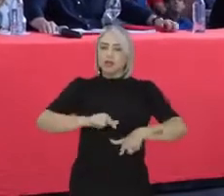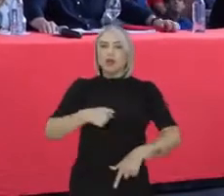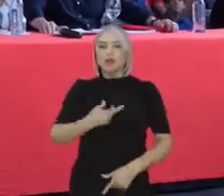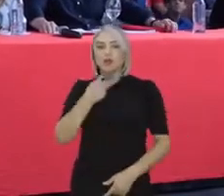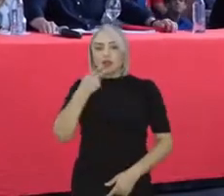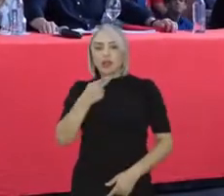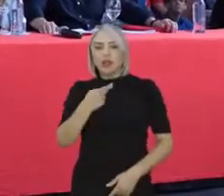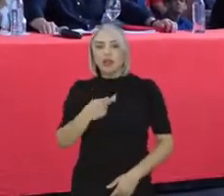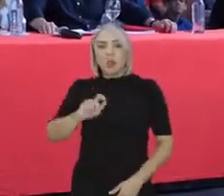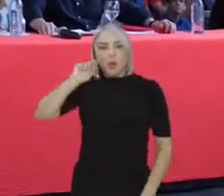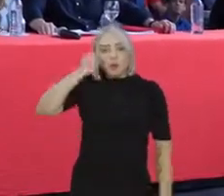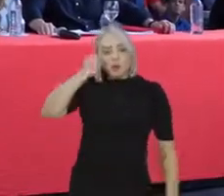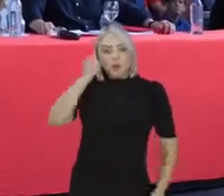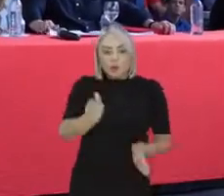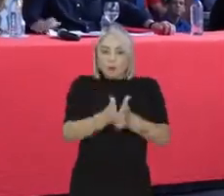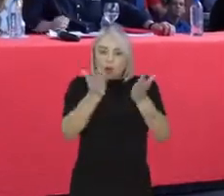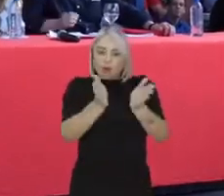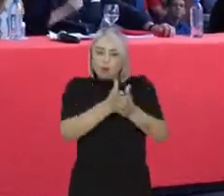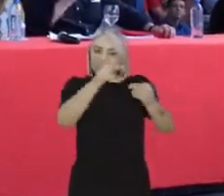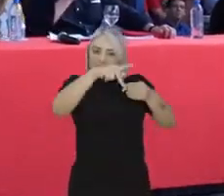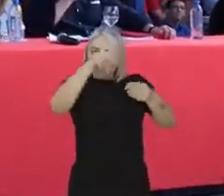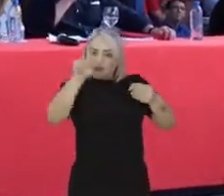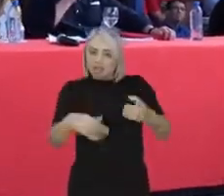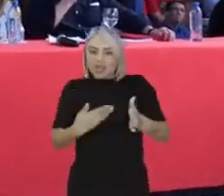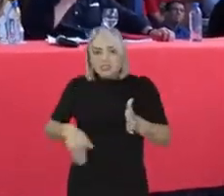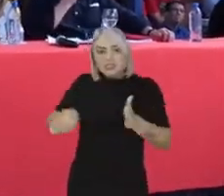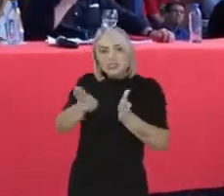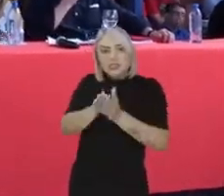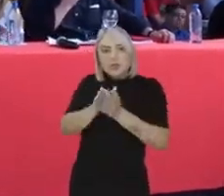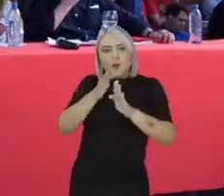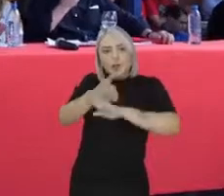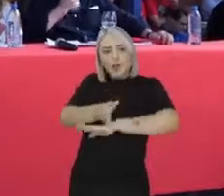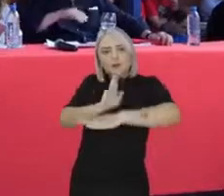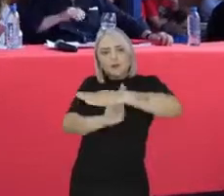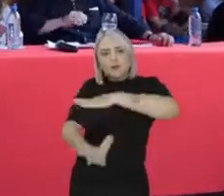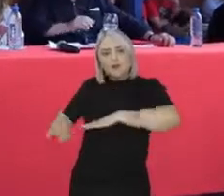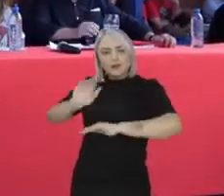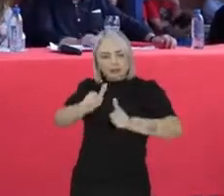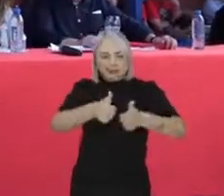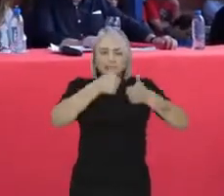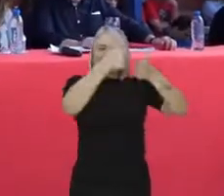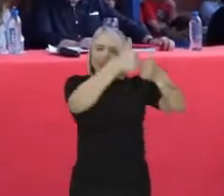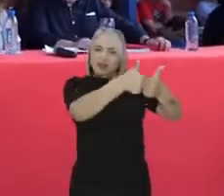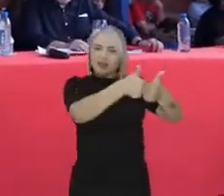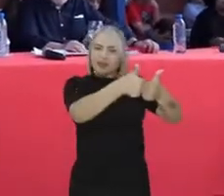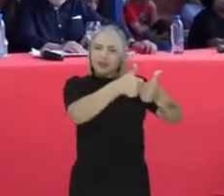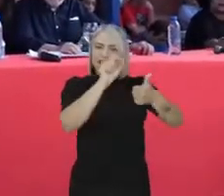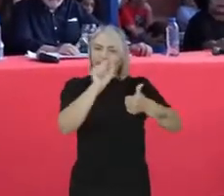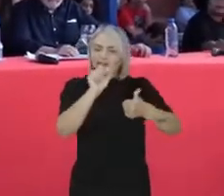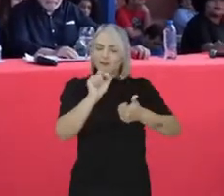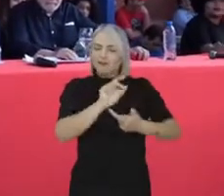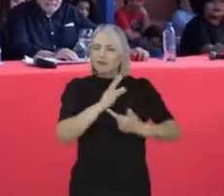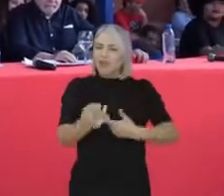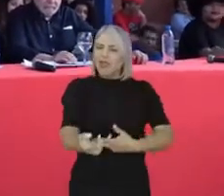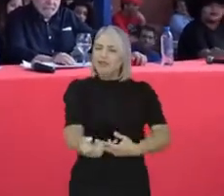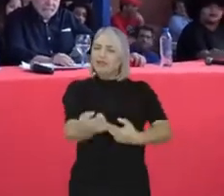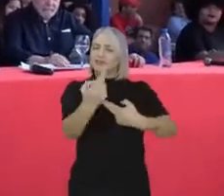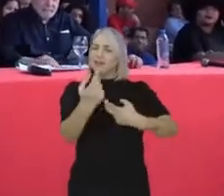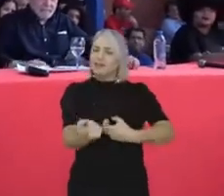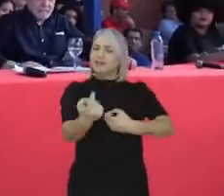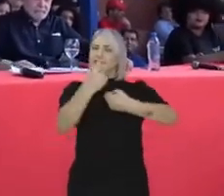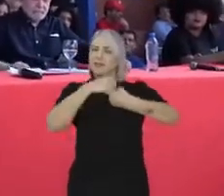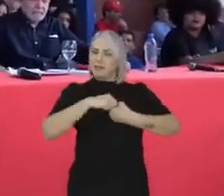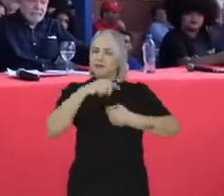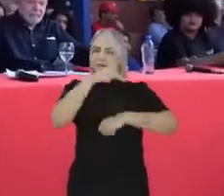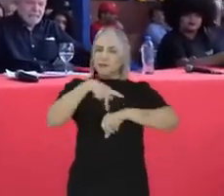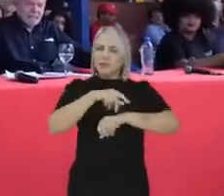pobre, periférico, chegou numa universidade de qualidade e vai retribuir para o país todo aquilo que ele está recebendo depois de